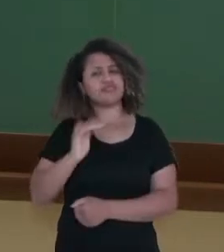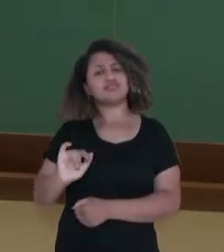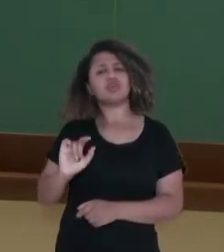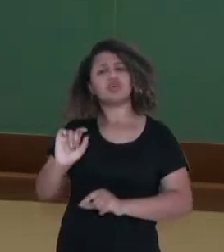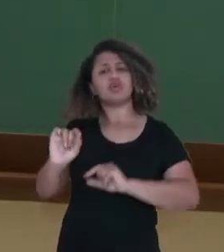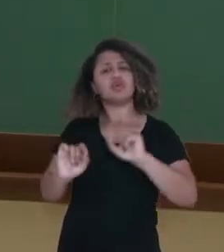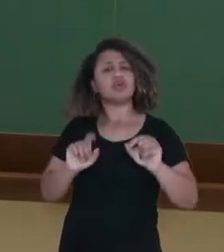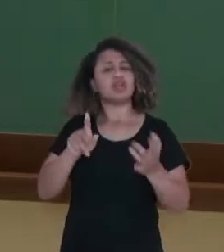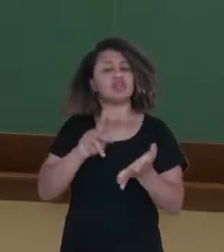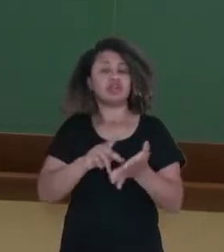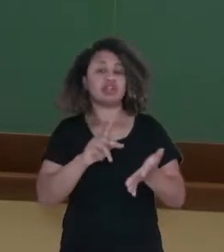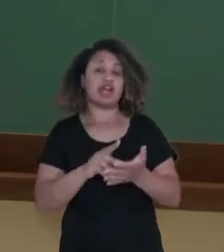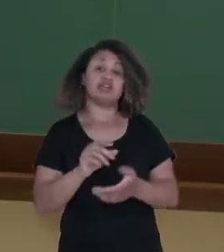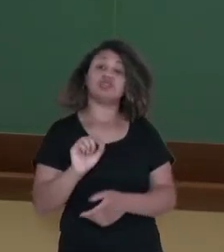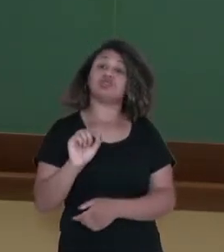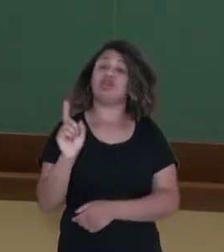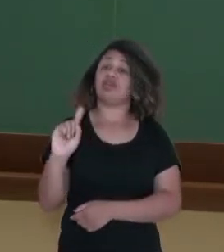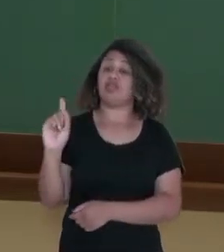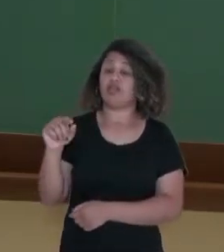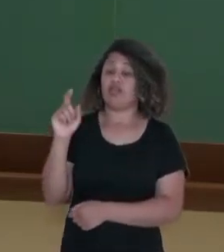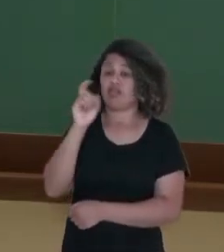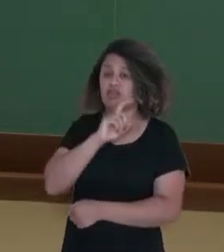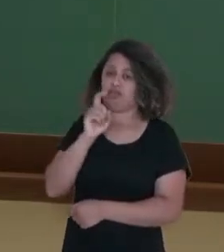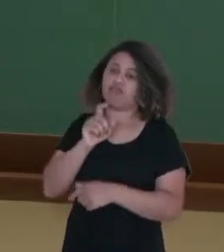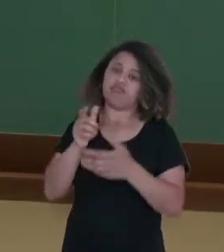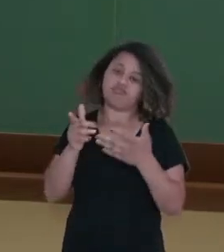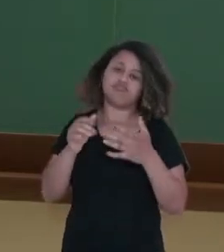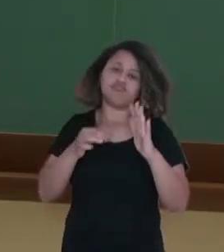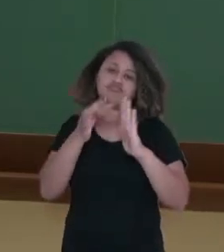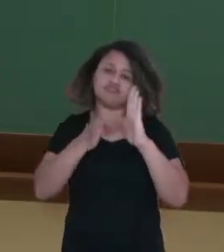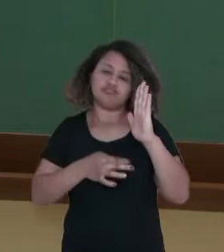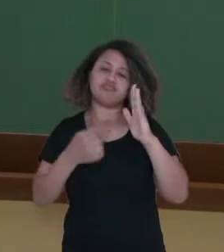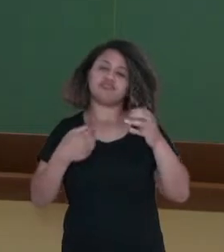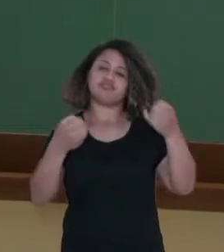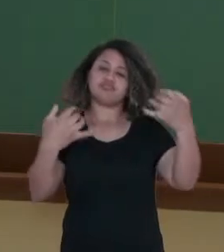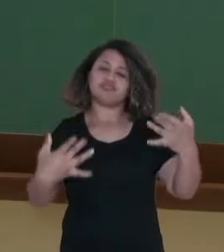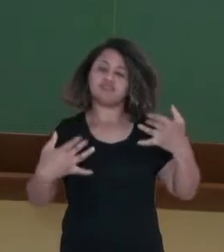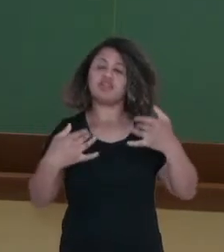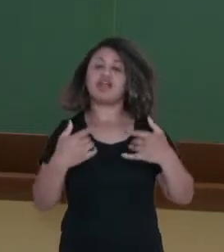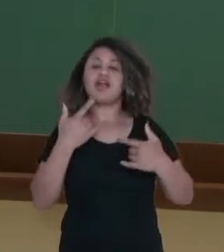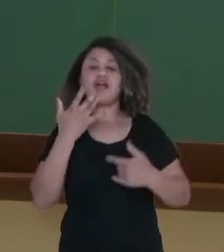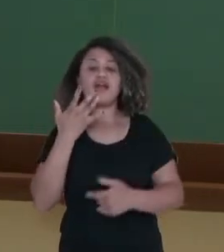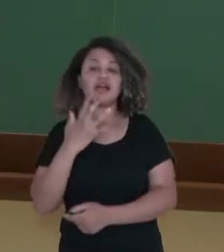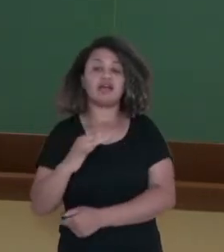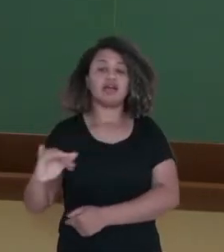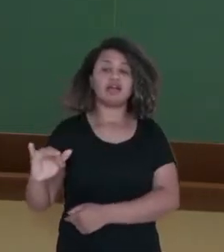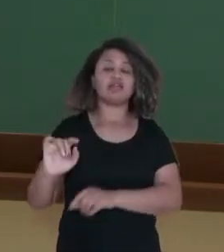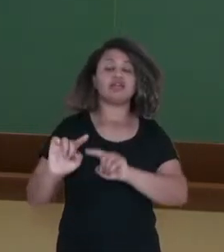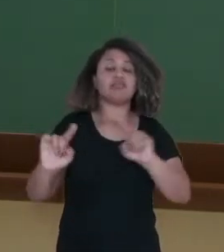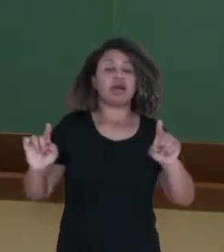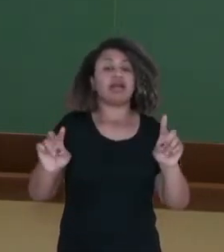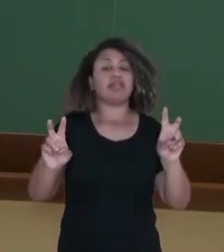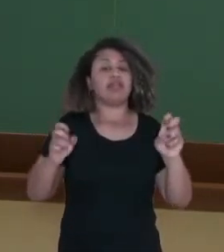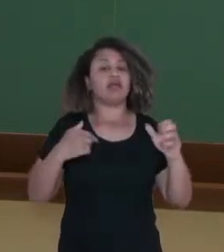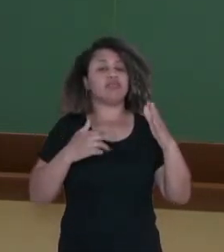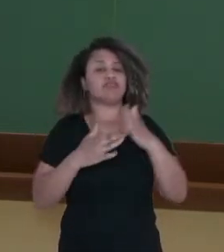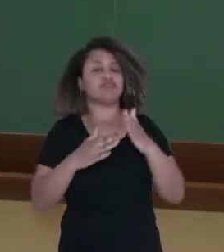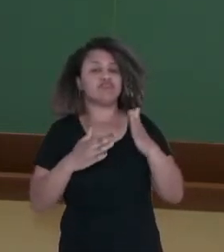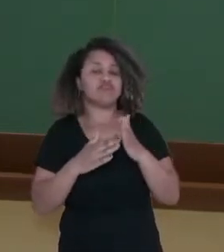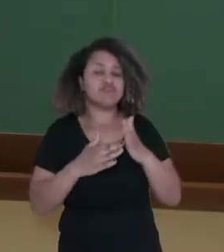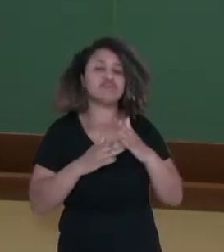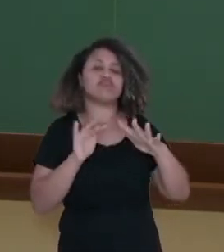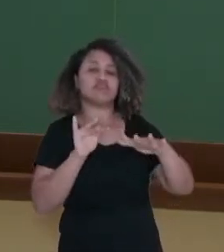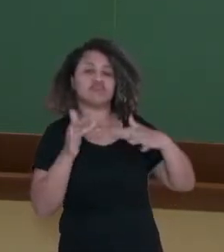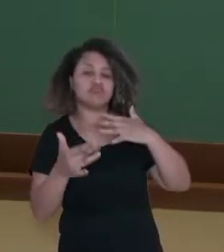nessa reportagem nós estamos falando de crianças, mas falar sobre limite nas redes sociais, em jogos,